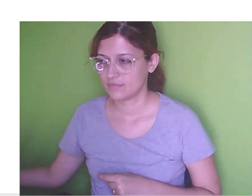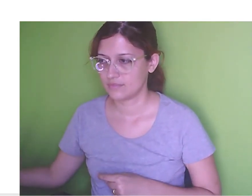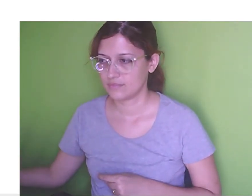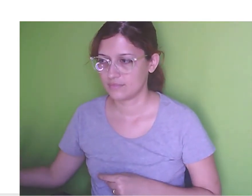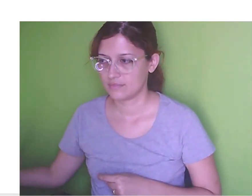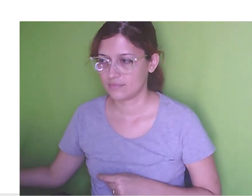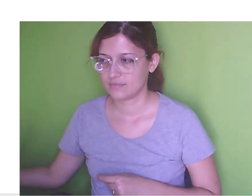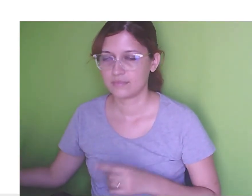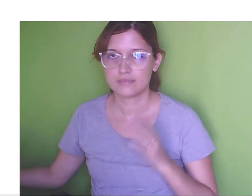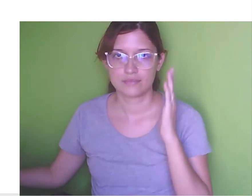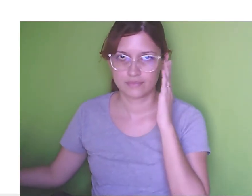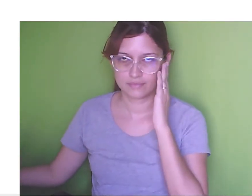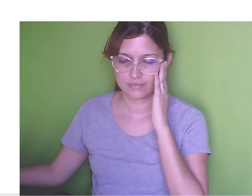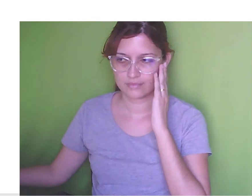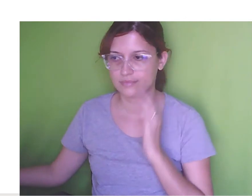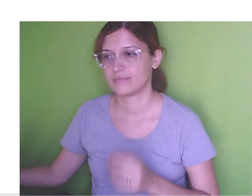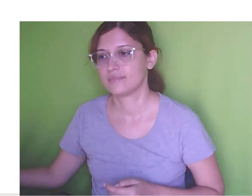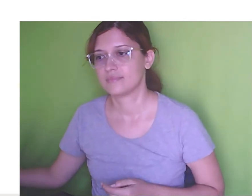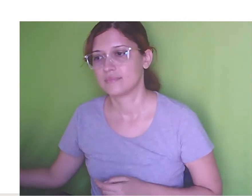Certo?